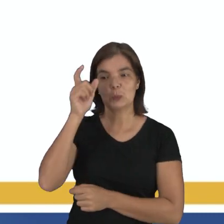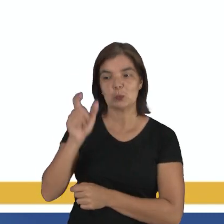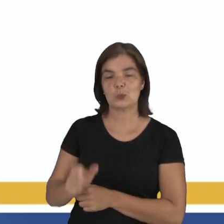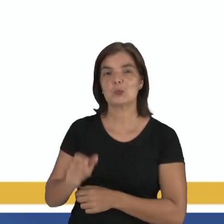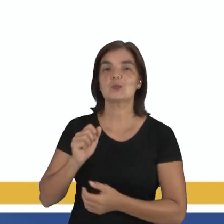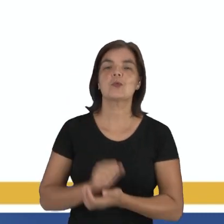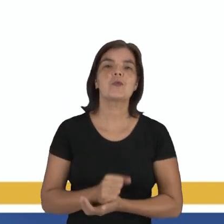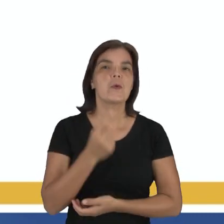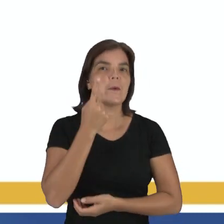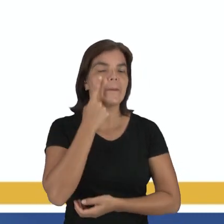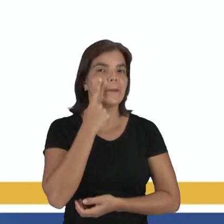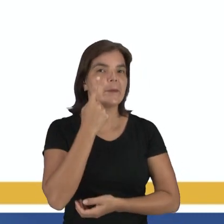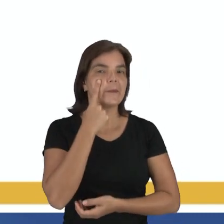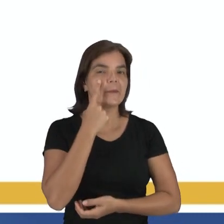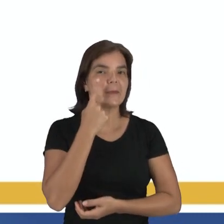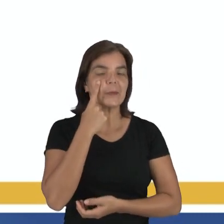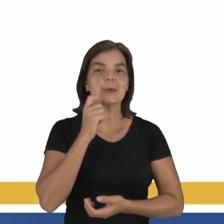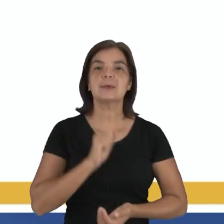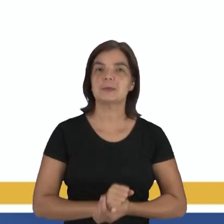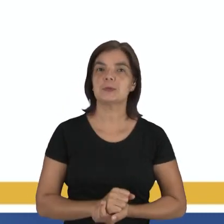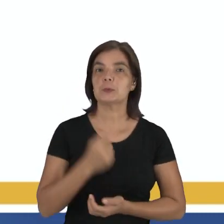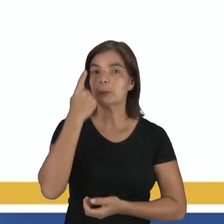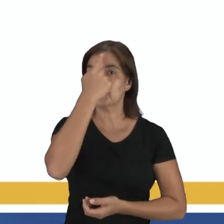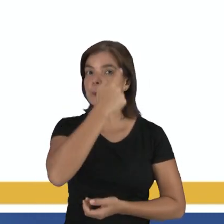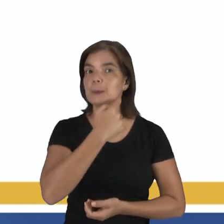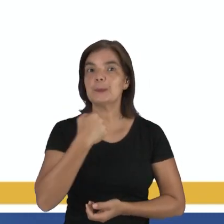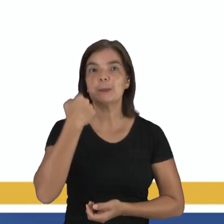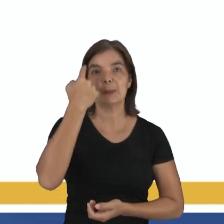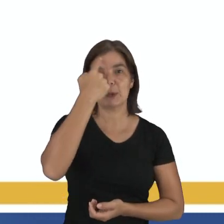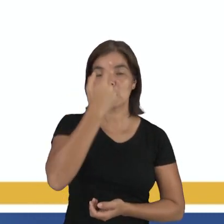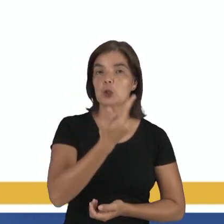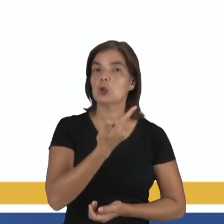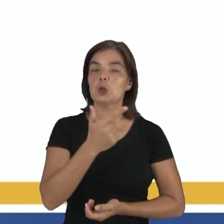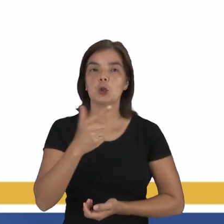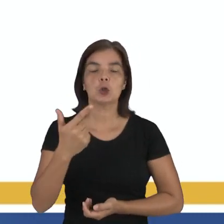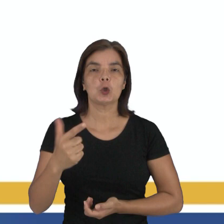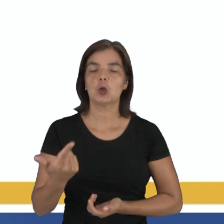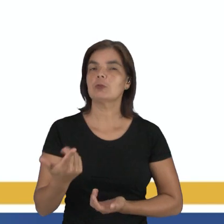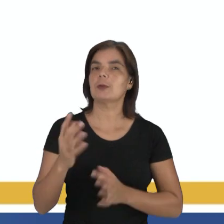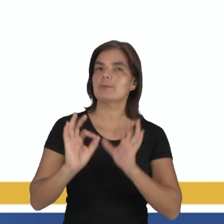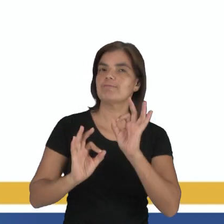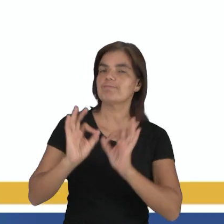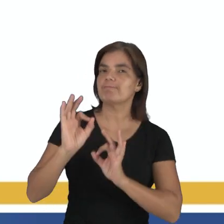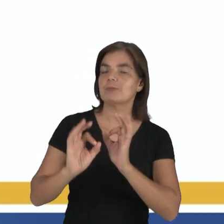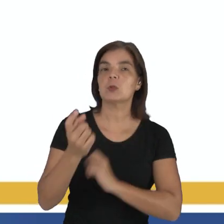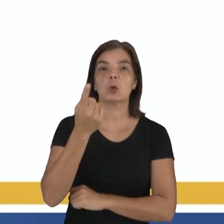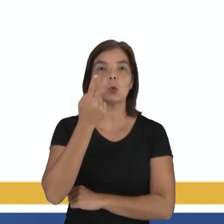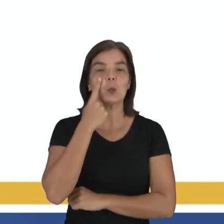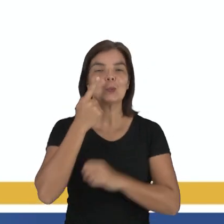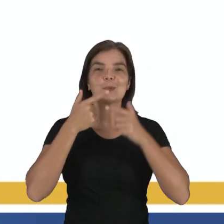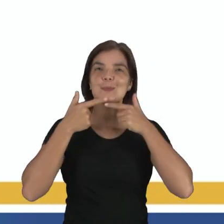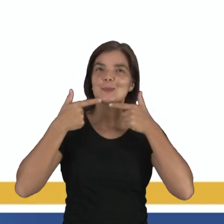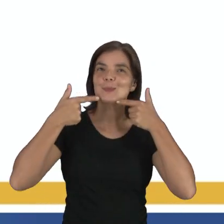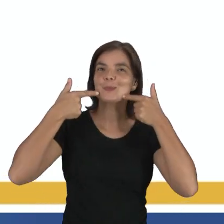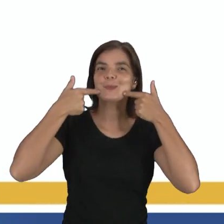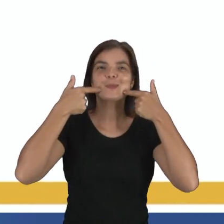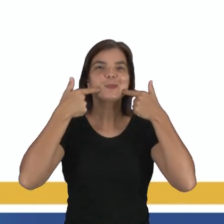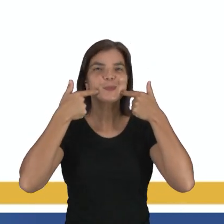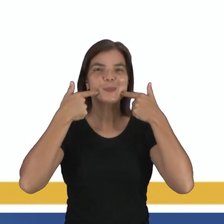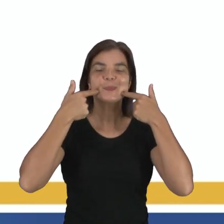personagens, observem o rosto que não tem um formato, mas você observa os